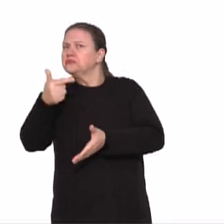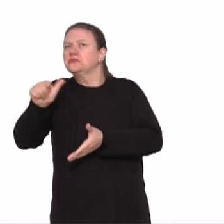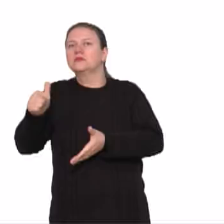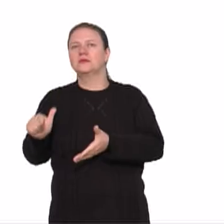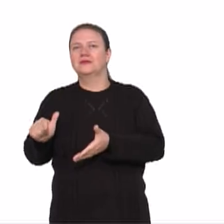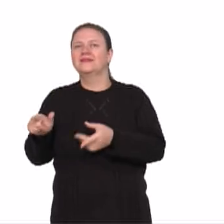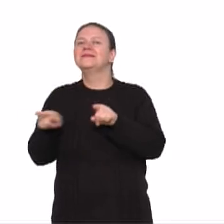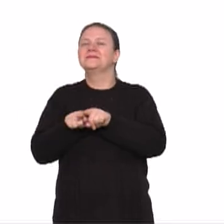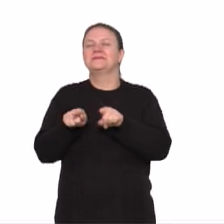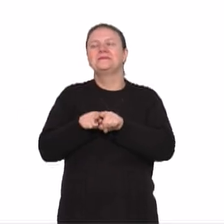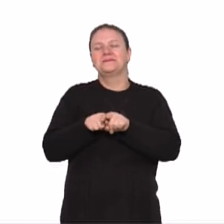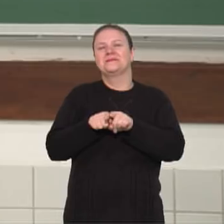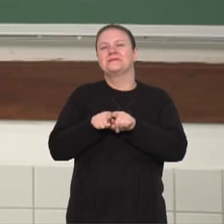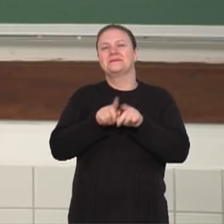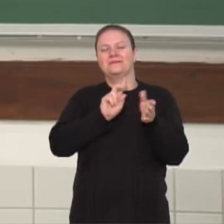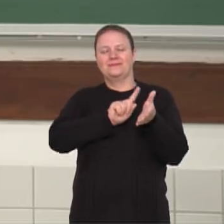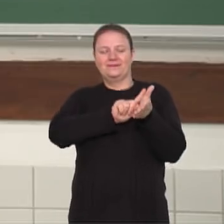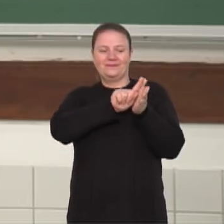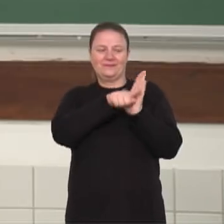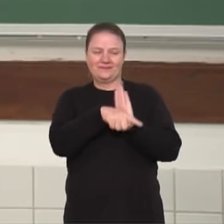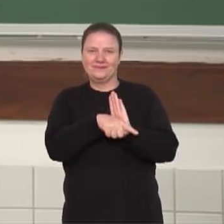utilizados bastante neste gênero textual.